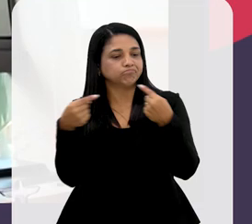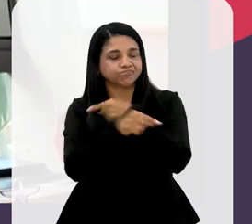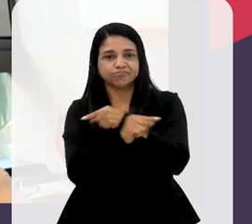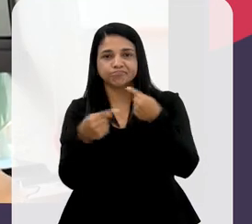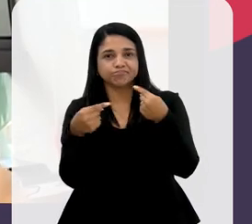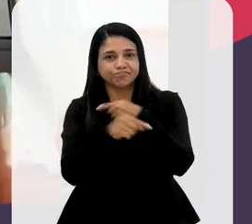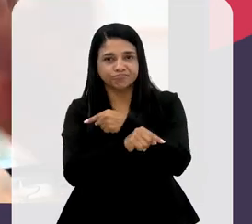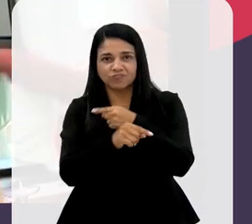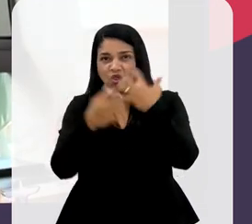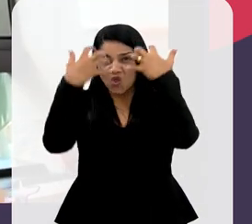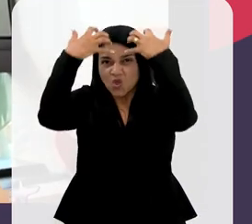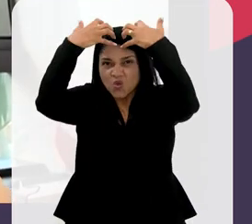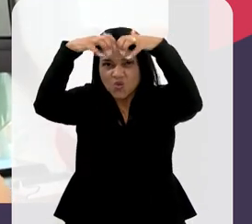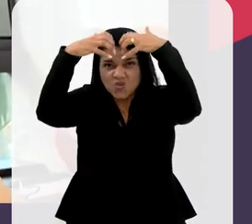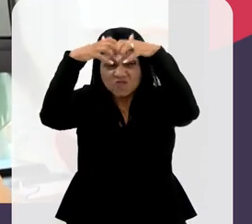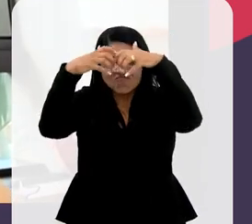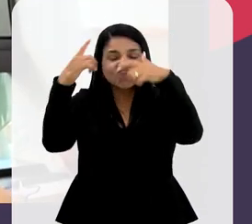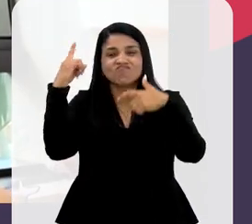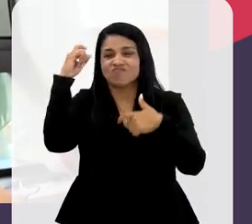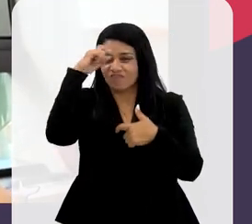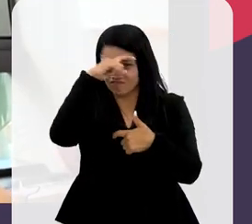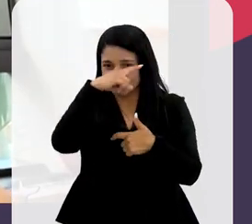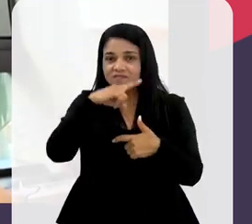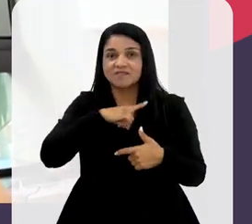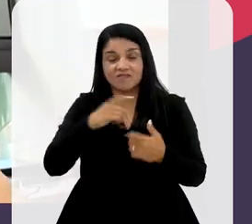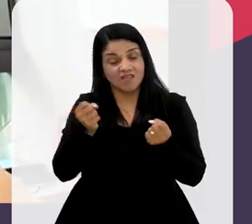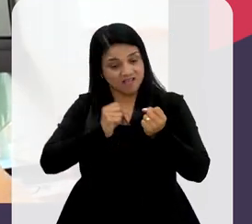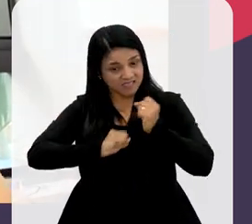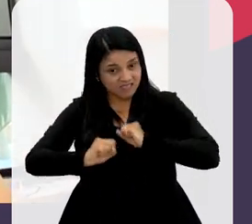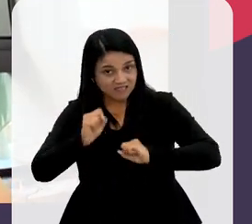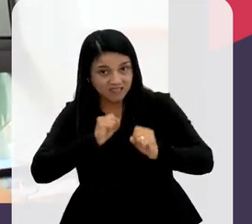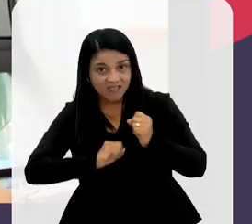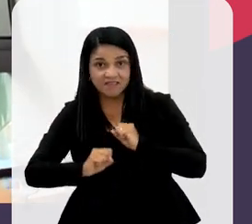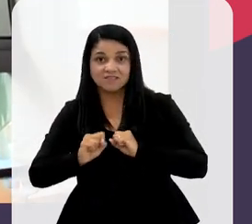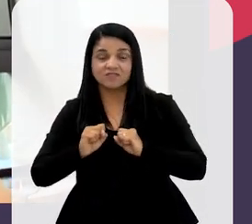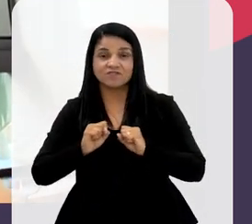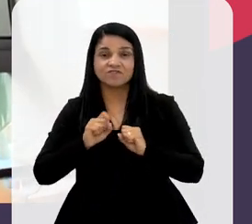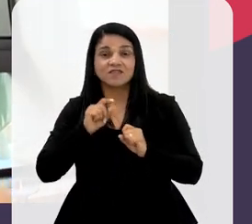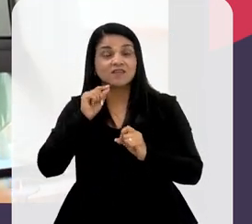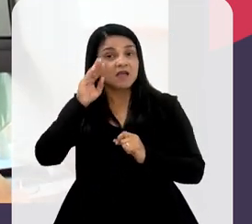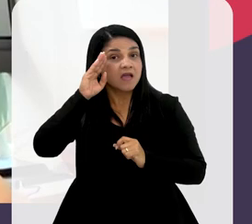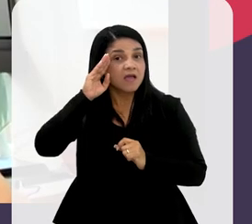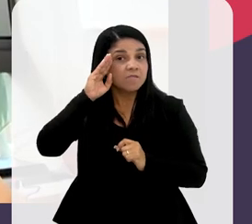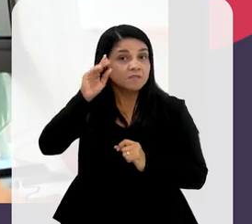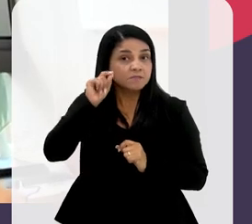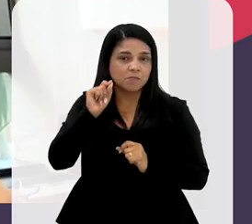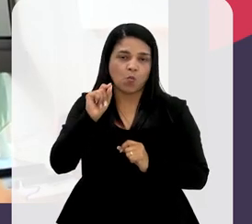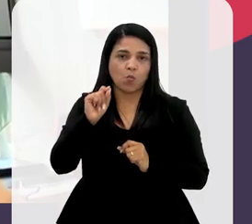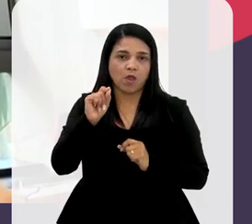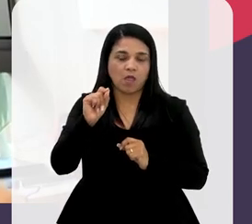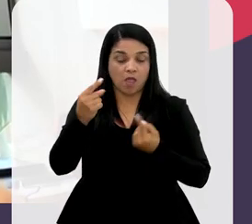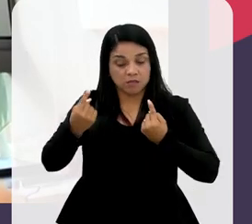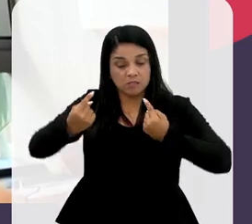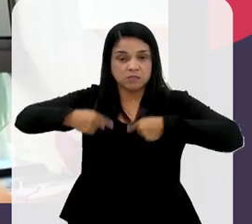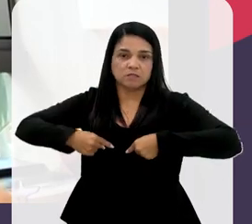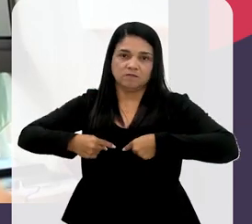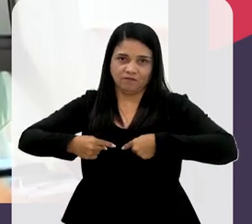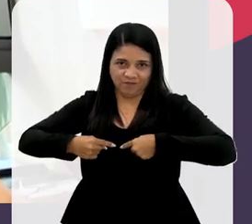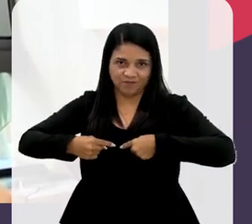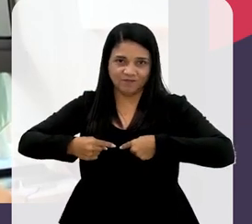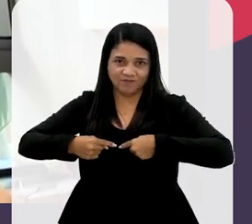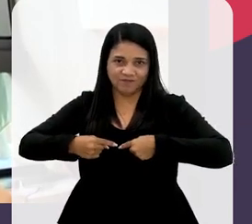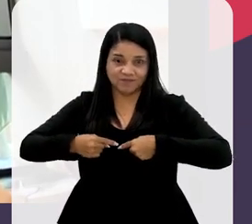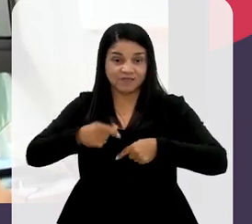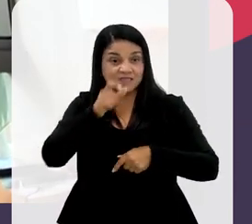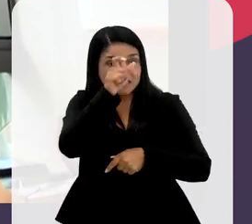palavras, vários domínios cognitivos foram acometidos, ansiedade. Então, essa foi a pergunta, esse